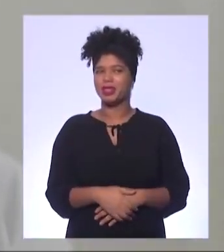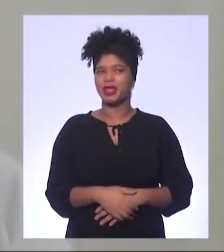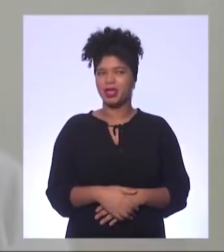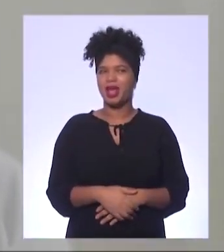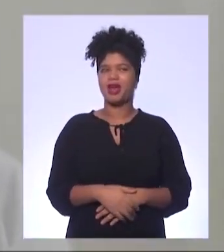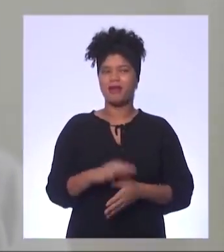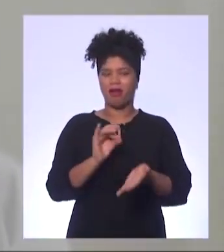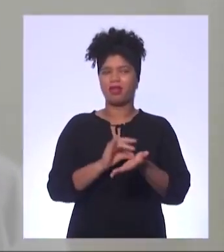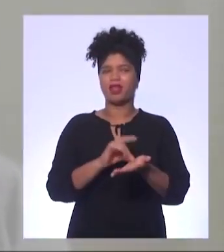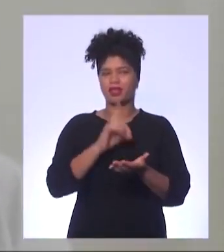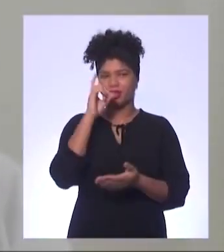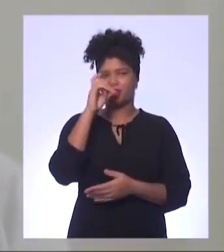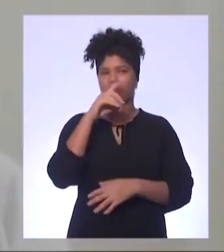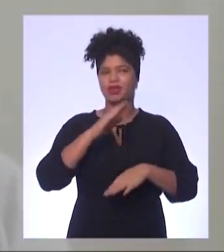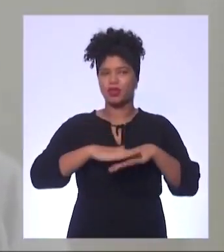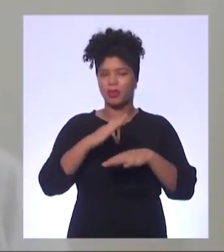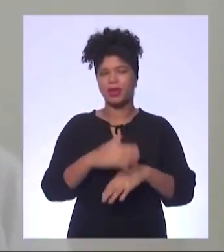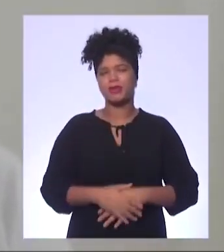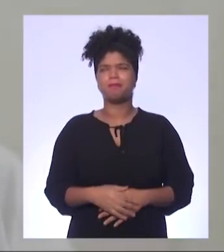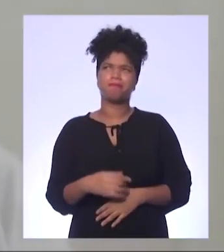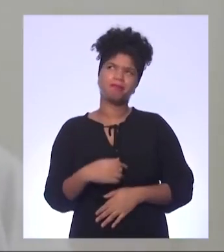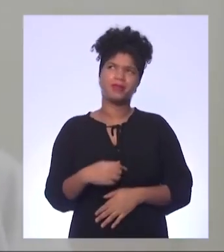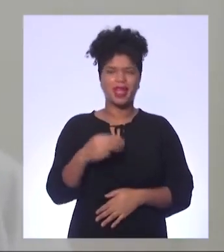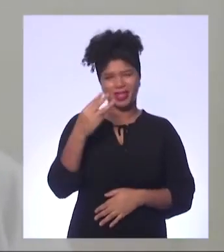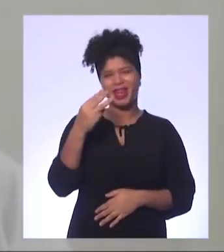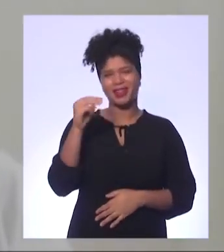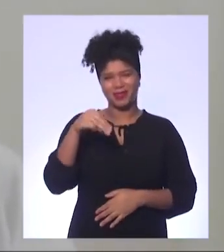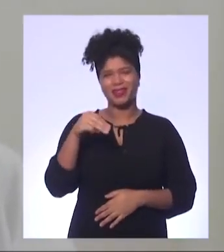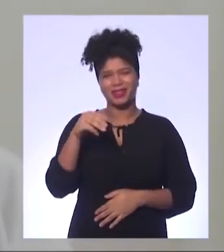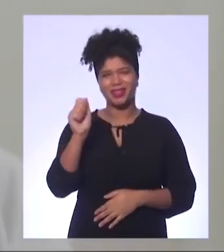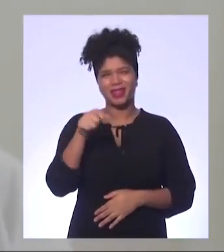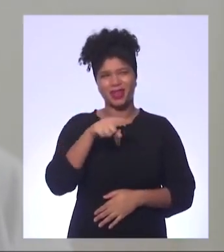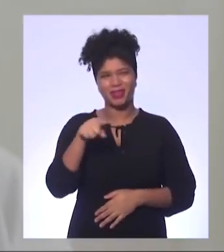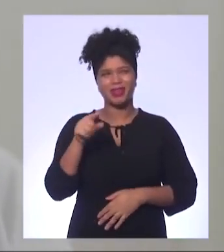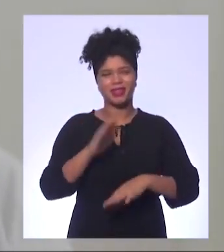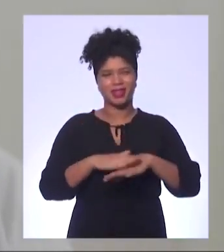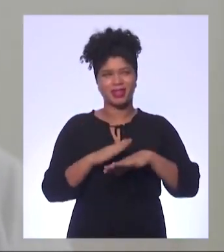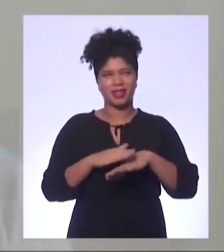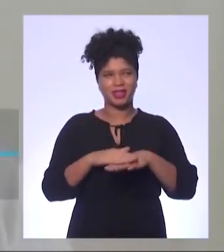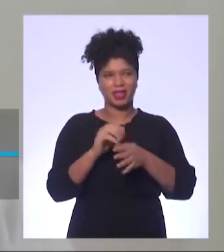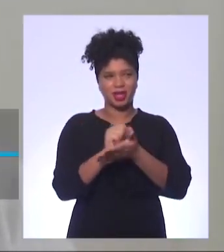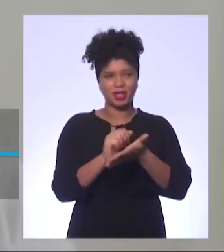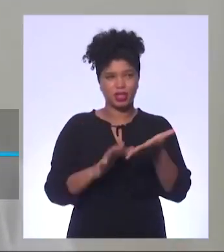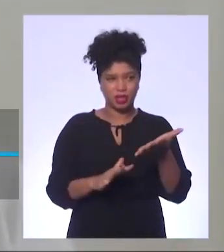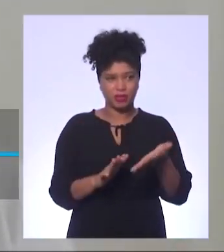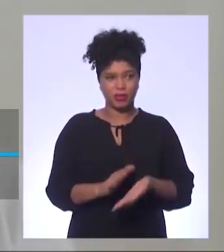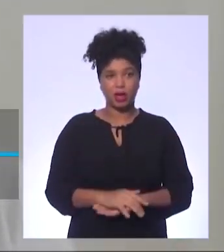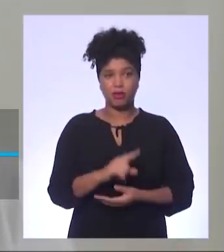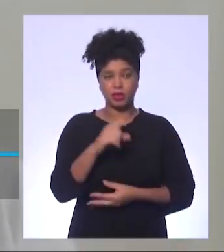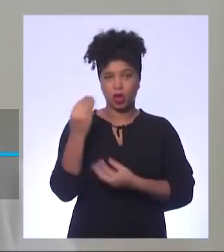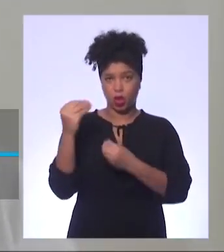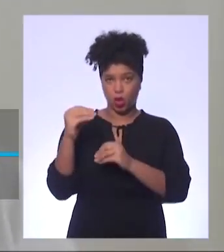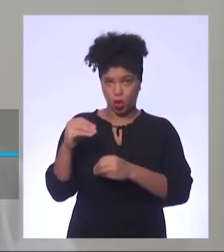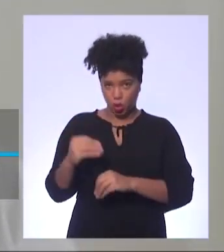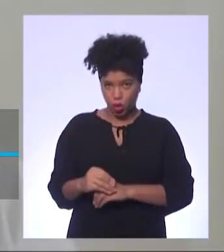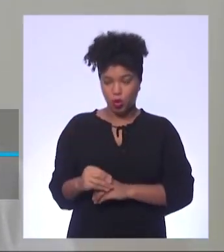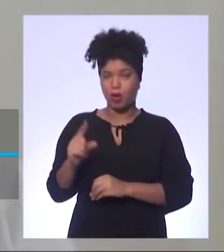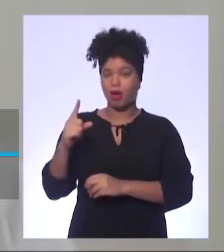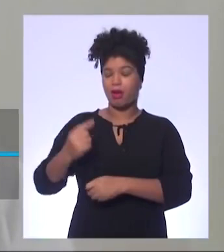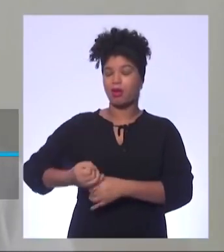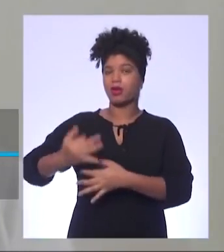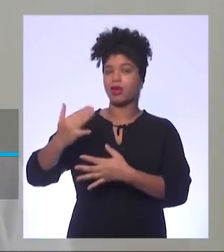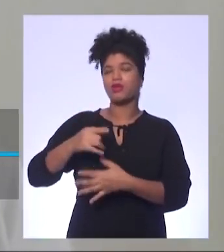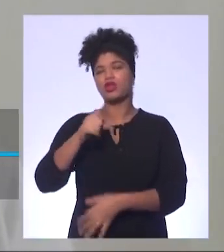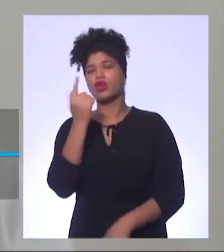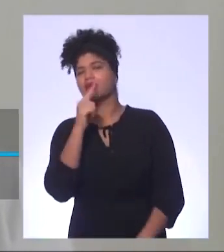mais difícil. Então, vamos para uns 3 minutinhos? E aí, alunos, coloquem lá no chat se você conseguiu ou